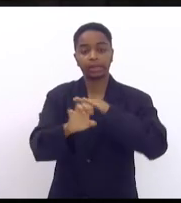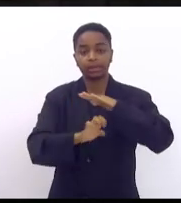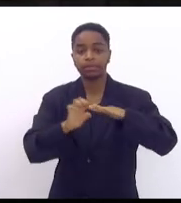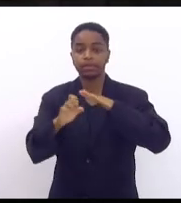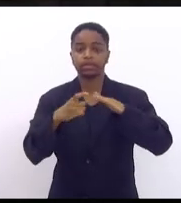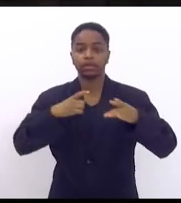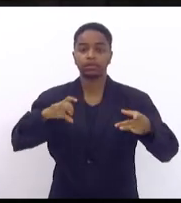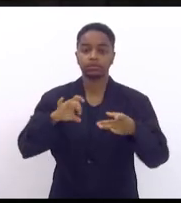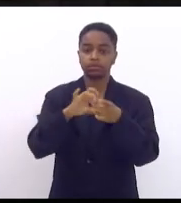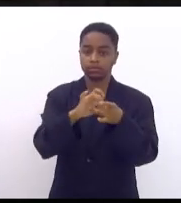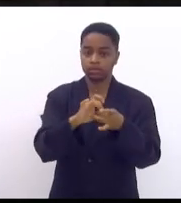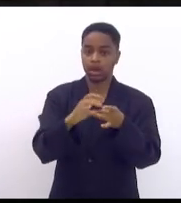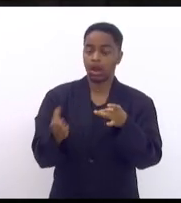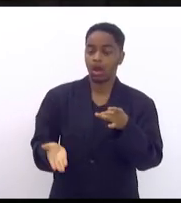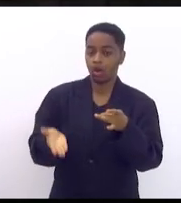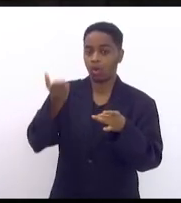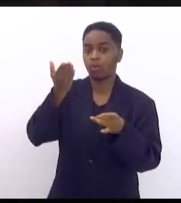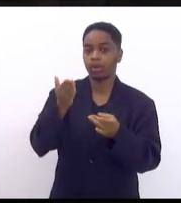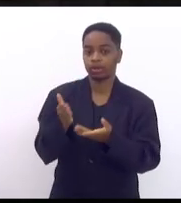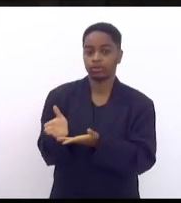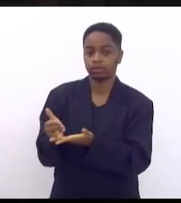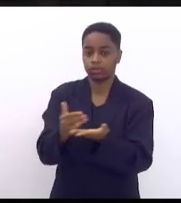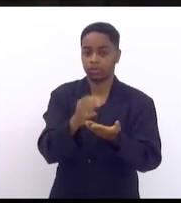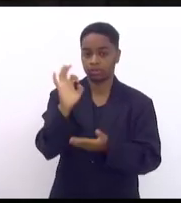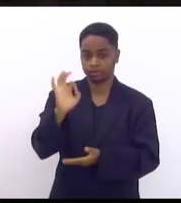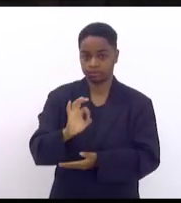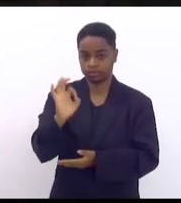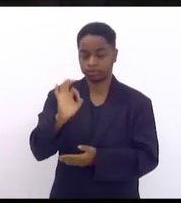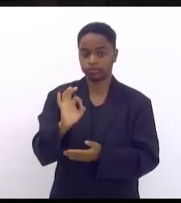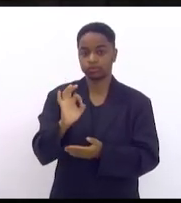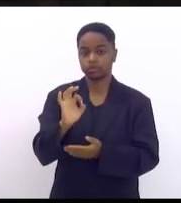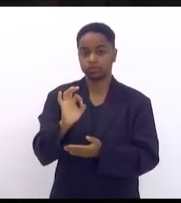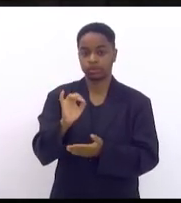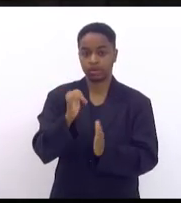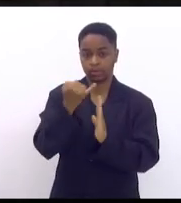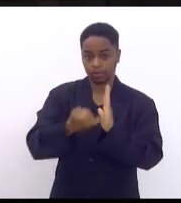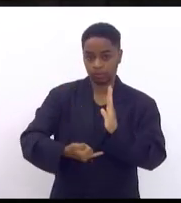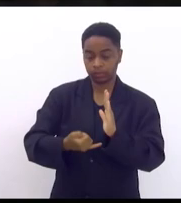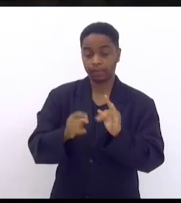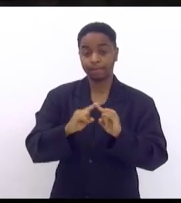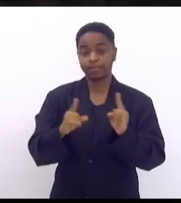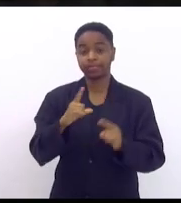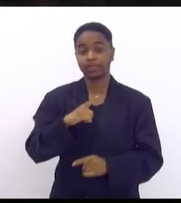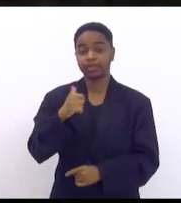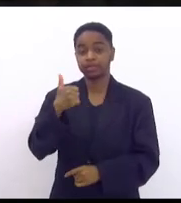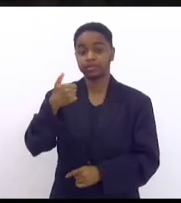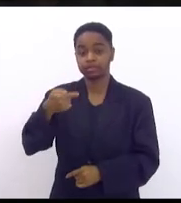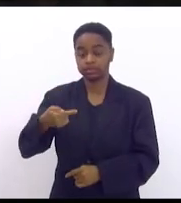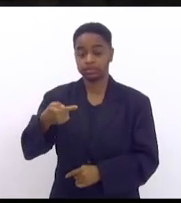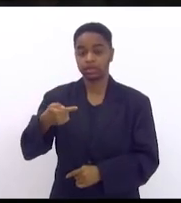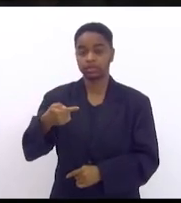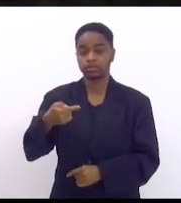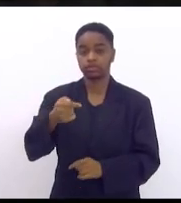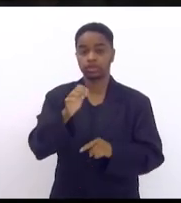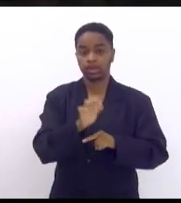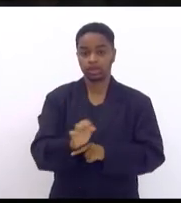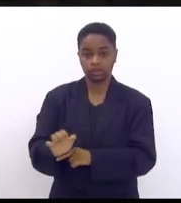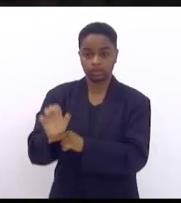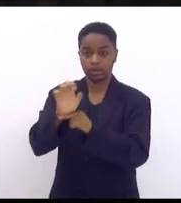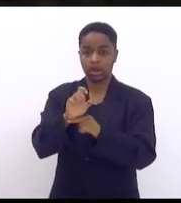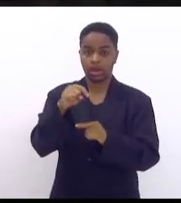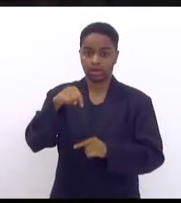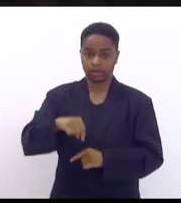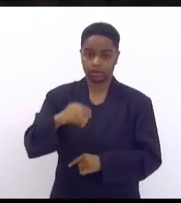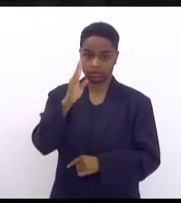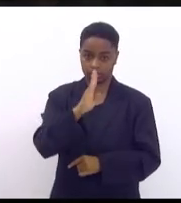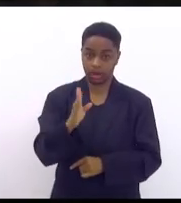contemple aquele aumento de alíquota. 17 unidades da federação